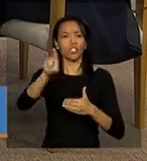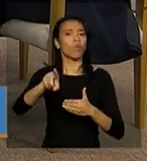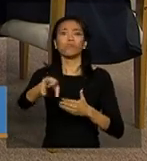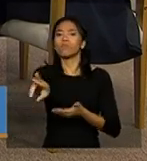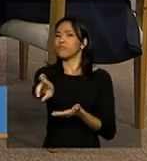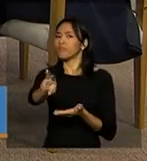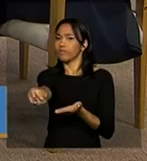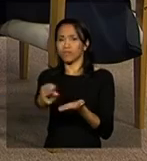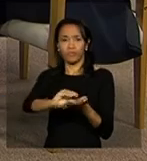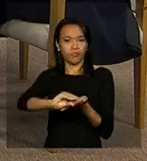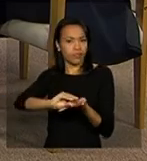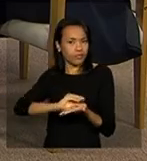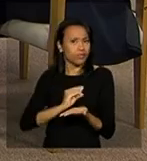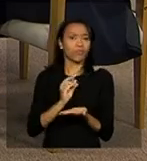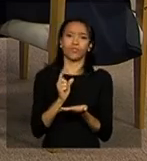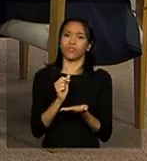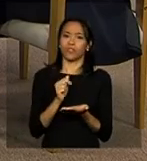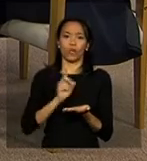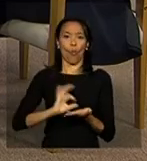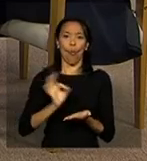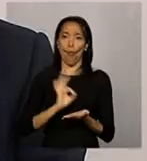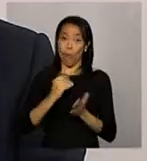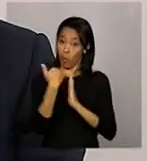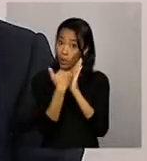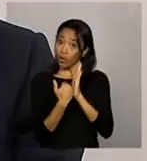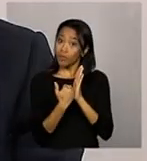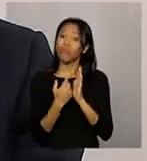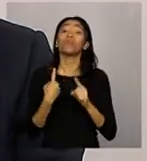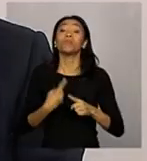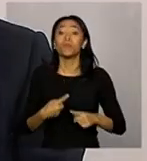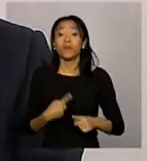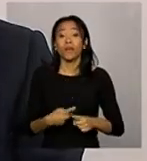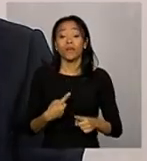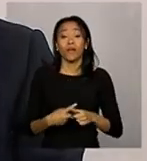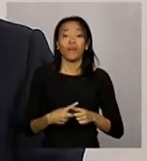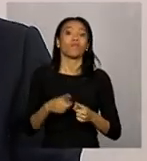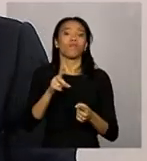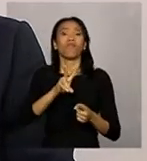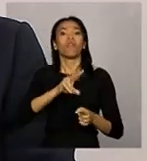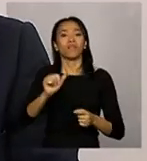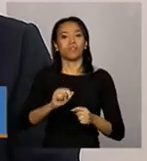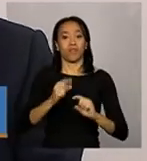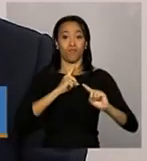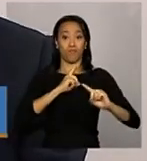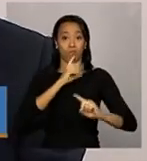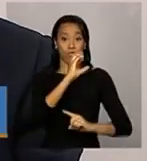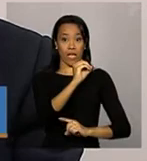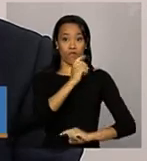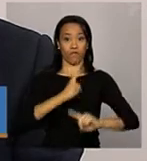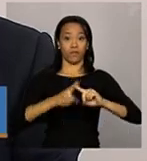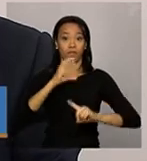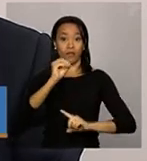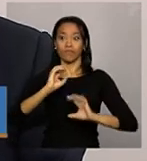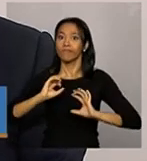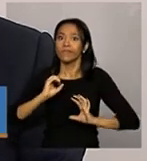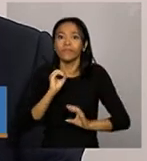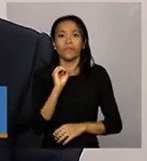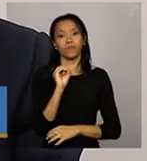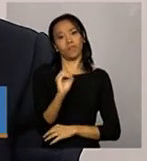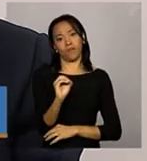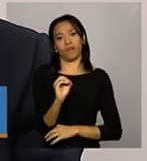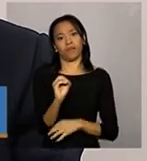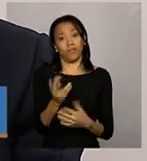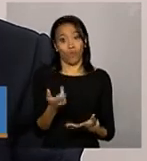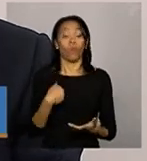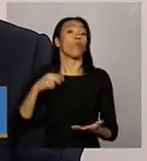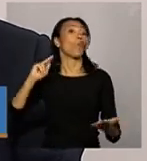repasse de recursos financeiros para a gestão do programa, porque eles serão multiplicados por zero. Então, a consequência é o não